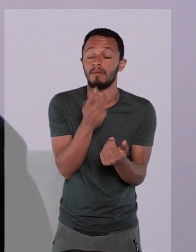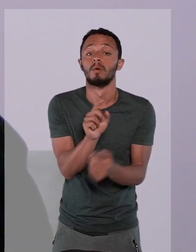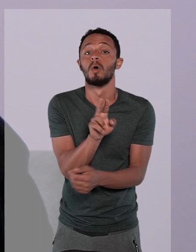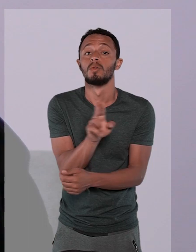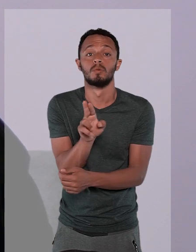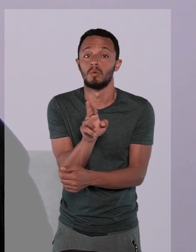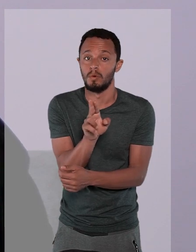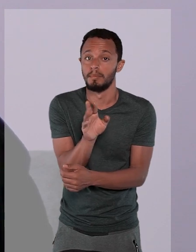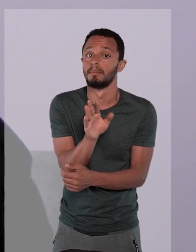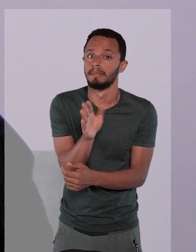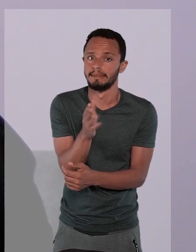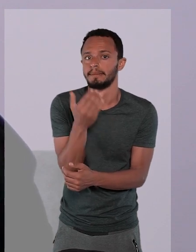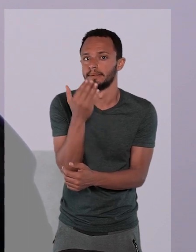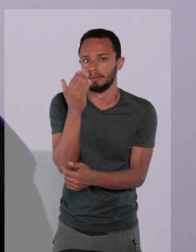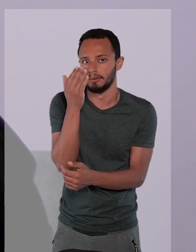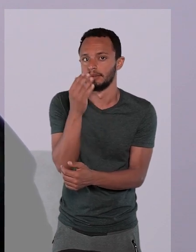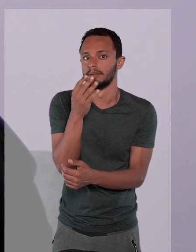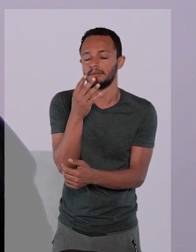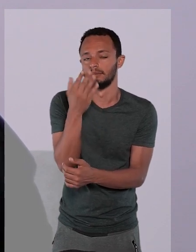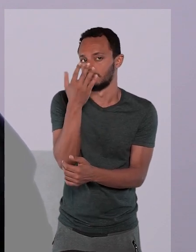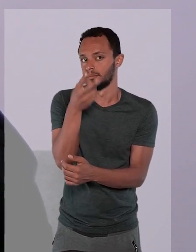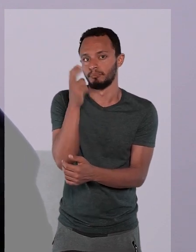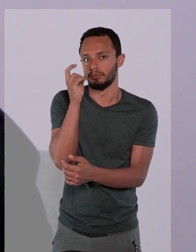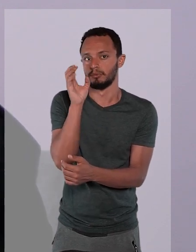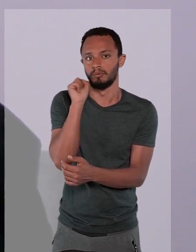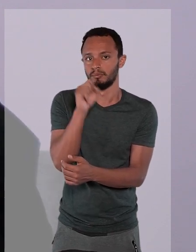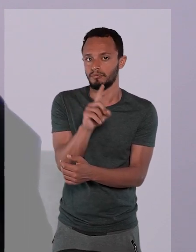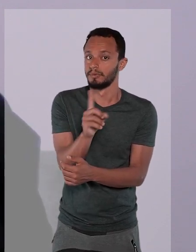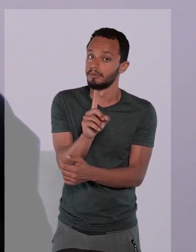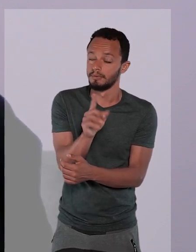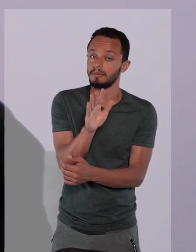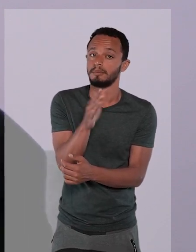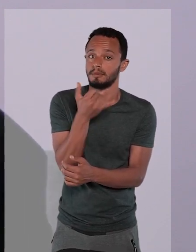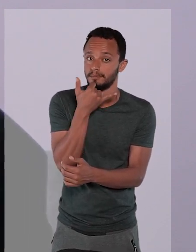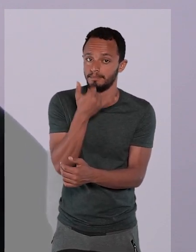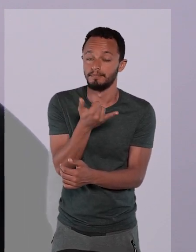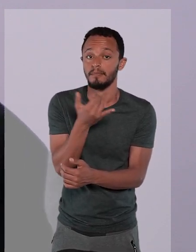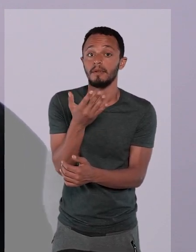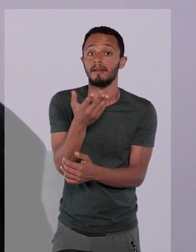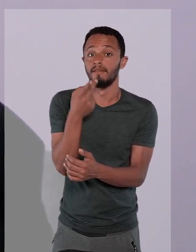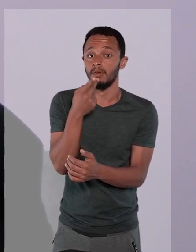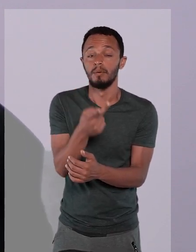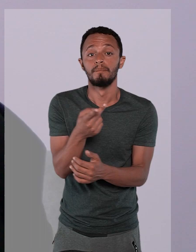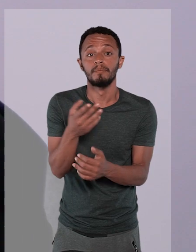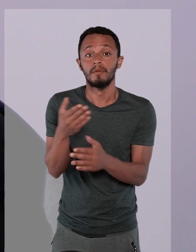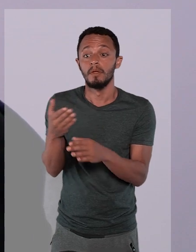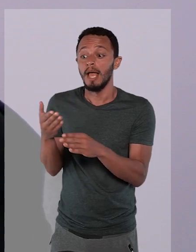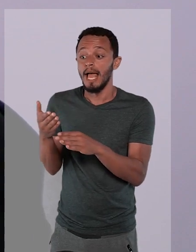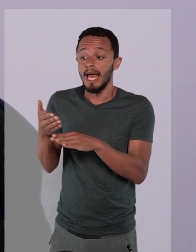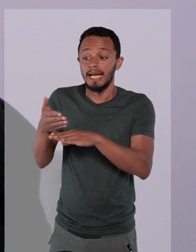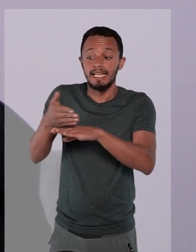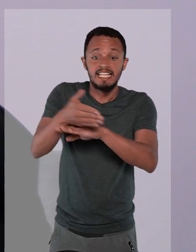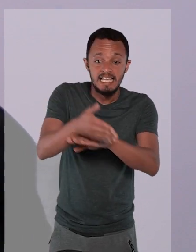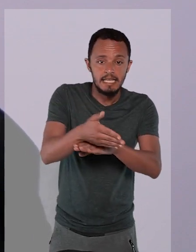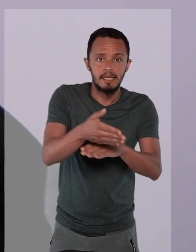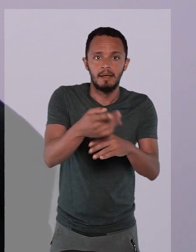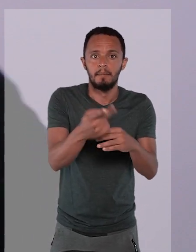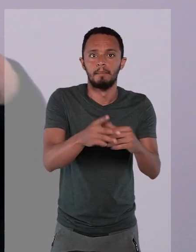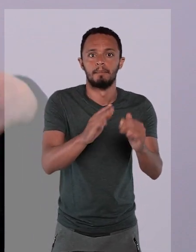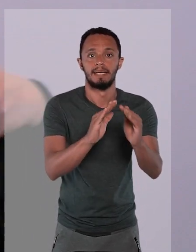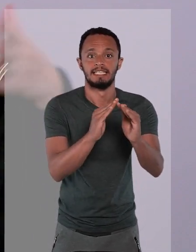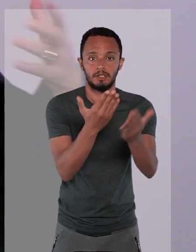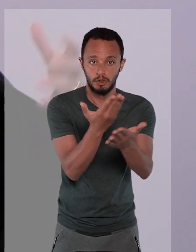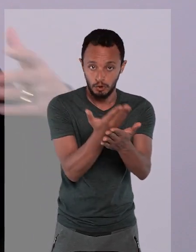única refeição do dia é a merenda escolar. Então, ir para a escola não é só estudar e